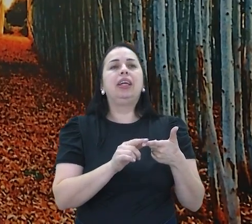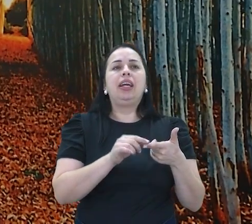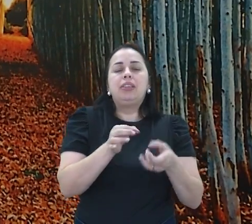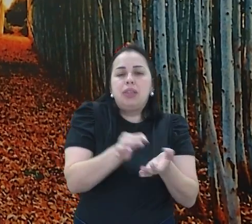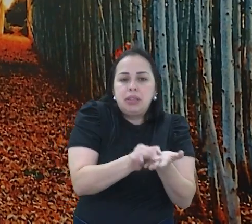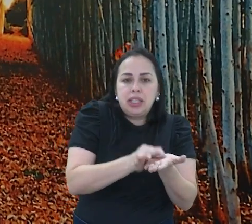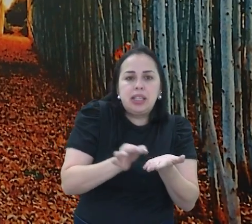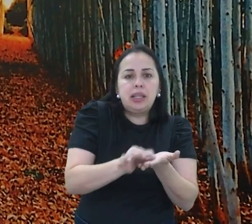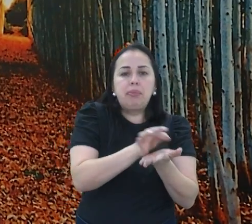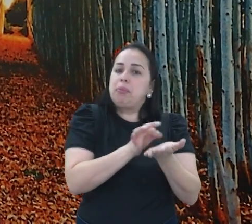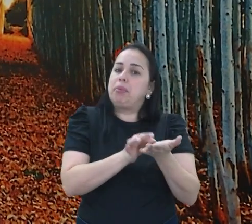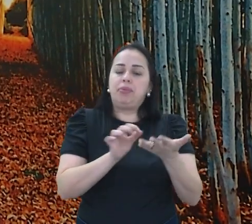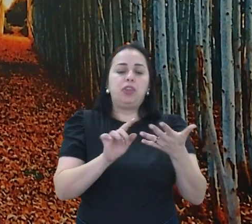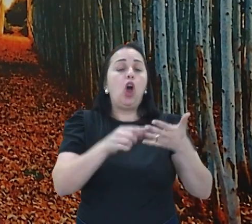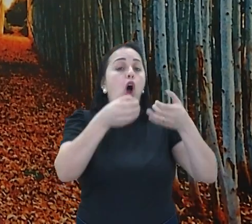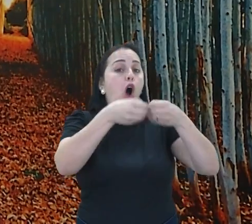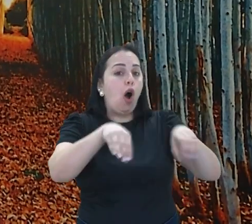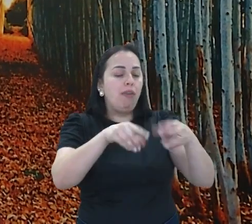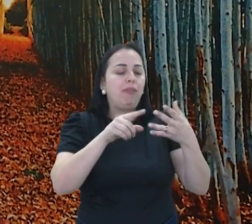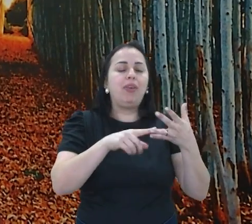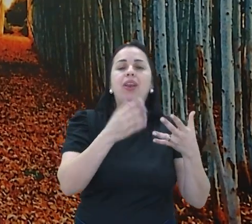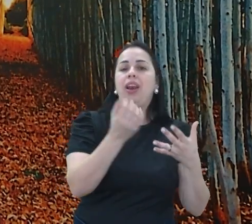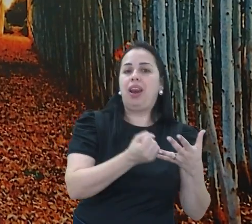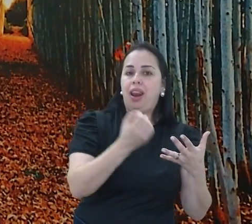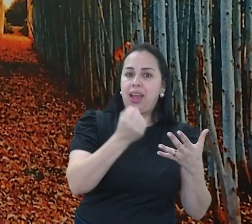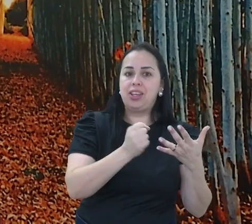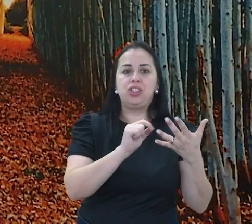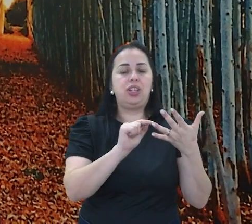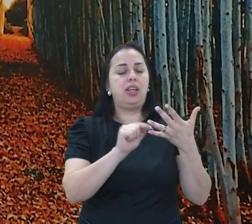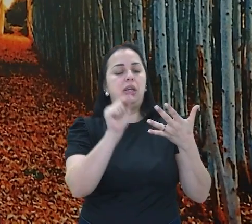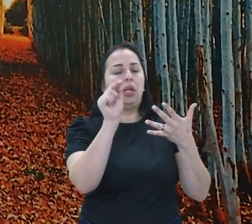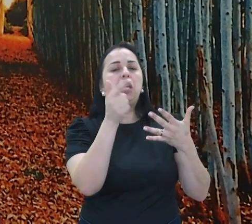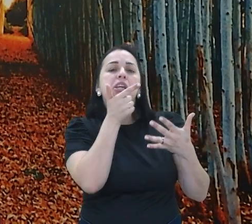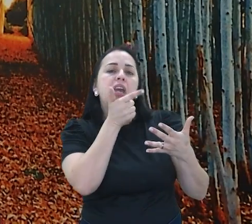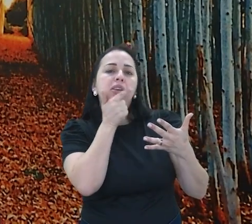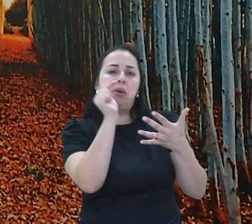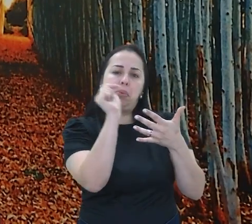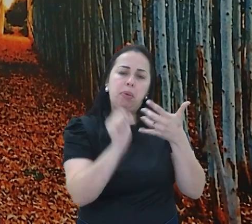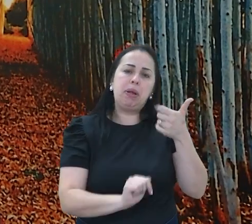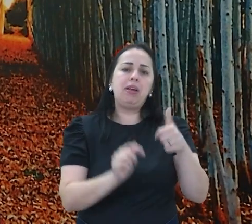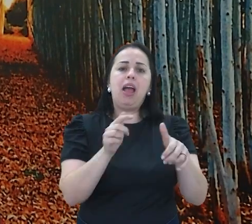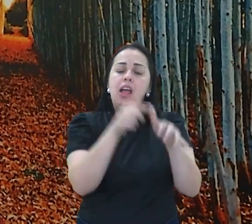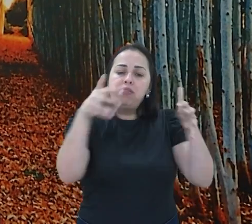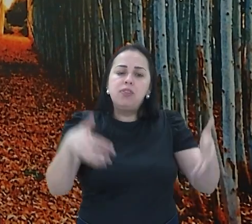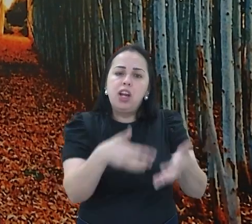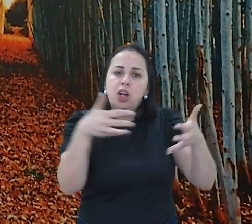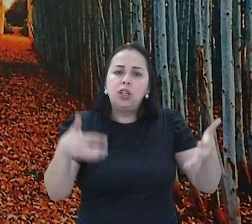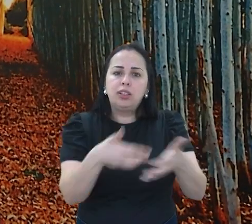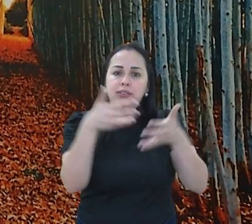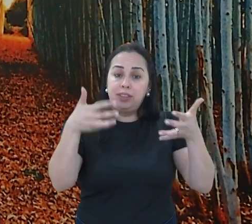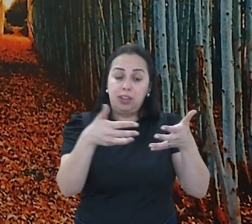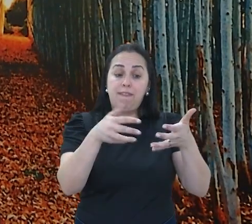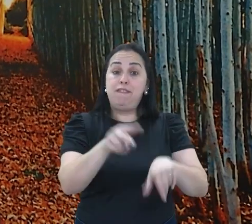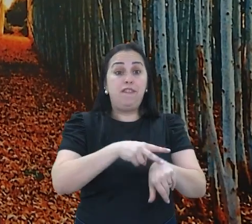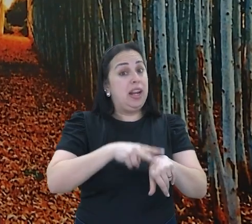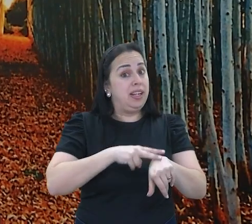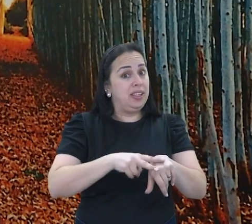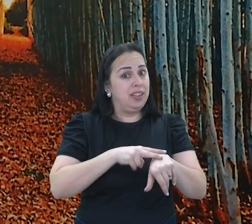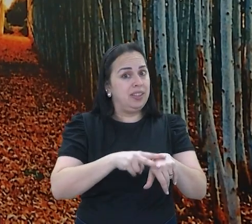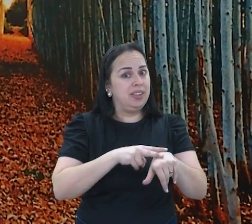magras, cereais integrais, ovos, leite, derivados do leite, as